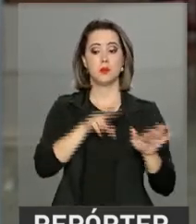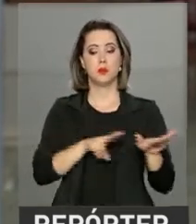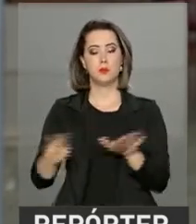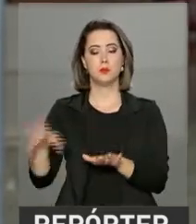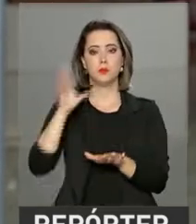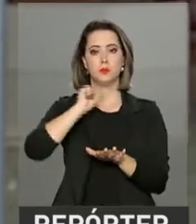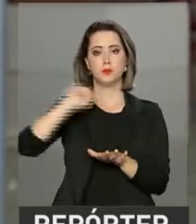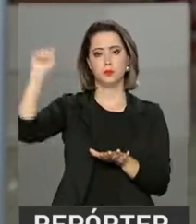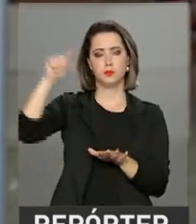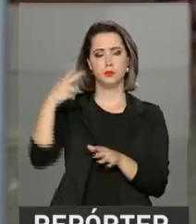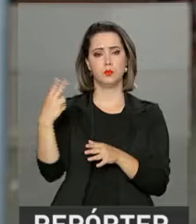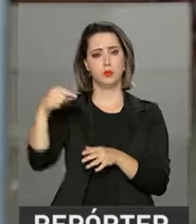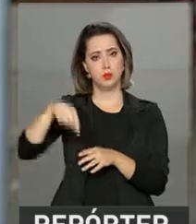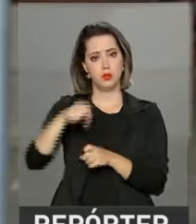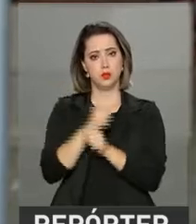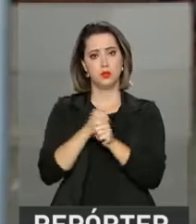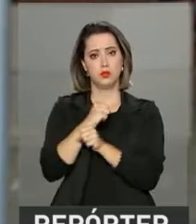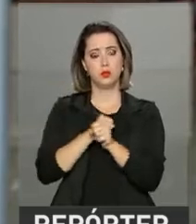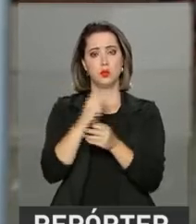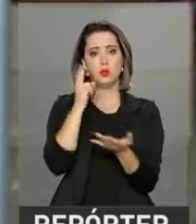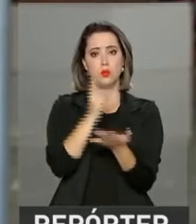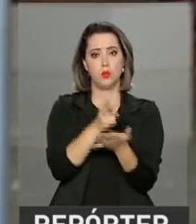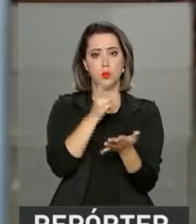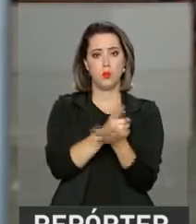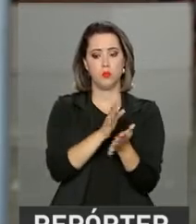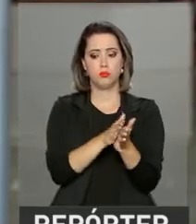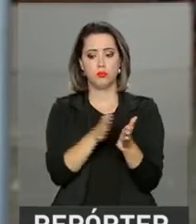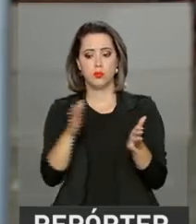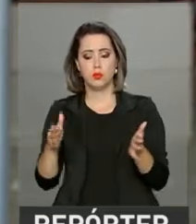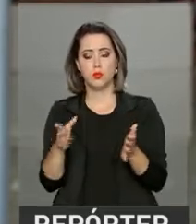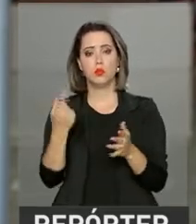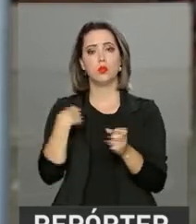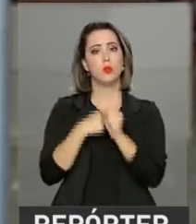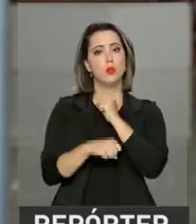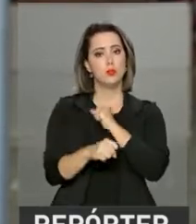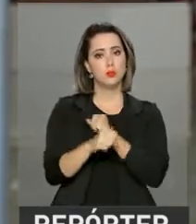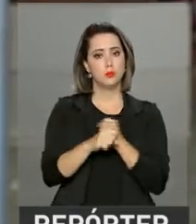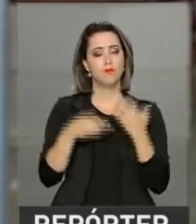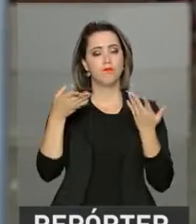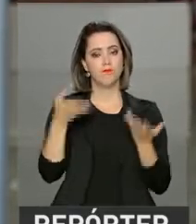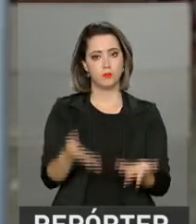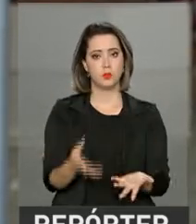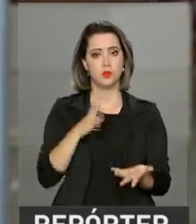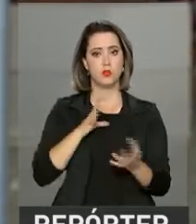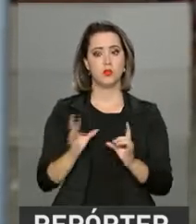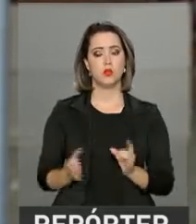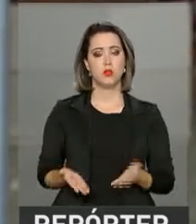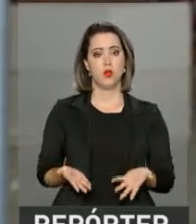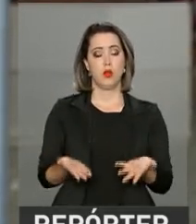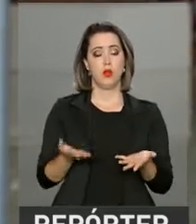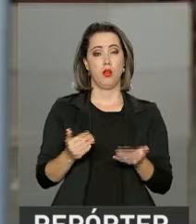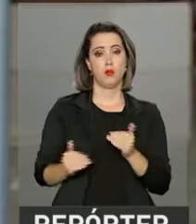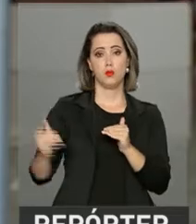deste ano com o mesmo período do ano passado. Neste caso, o aumento nas exportações foi de